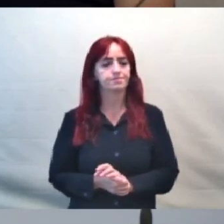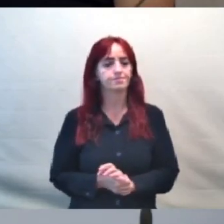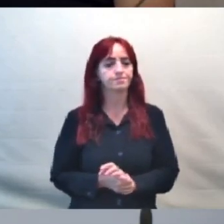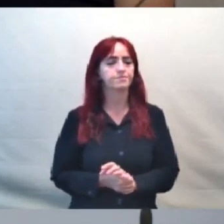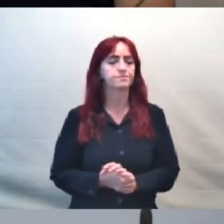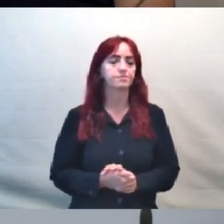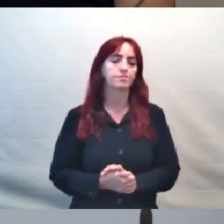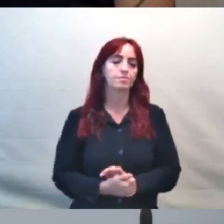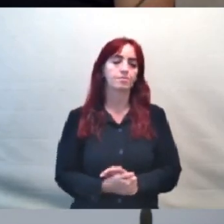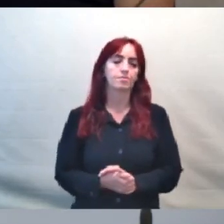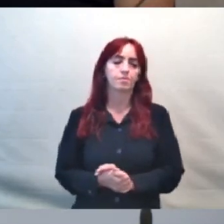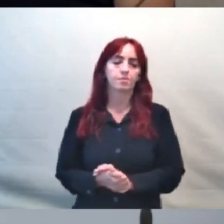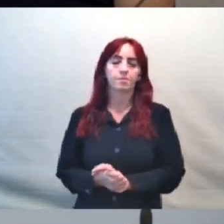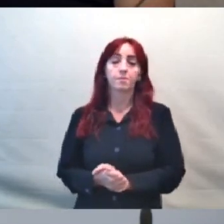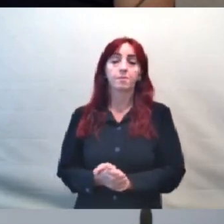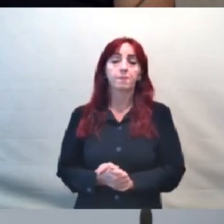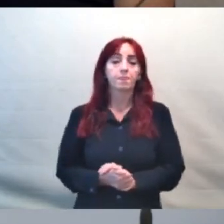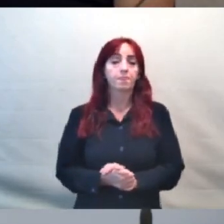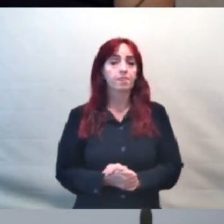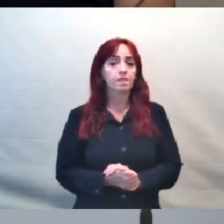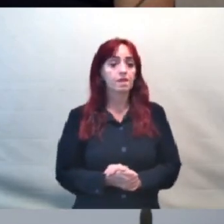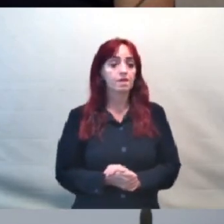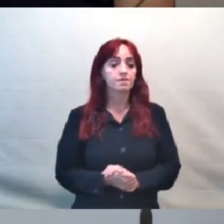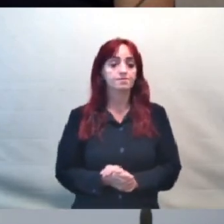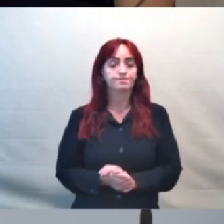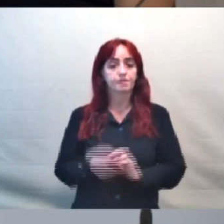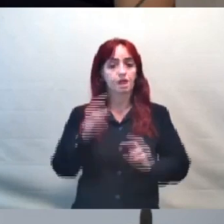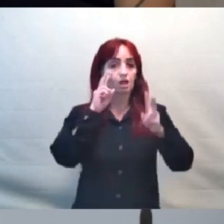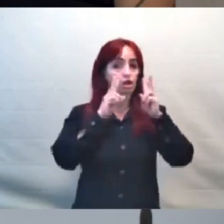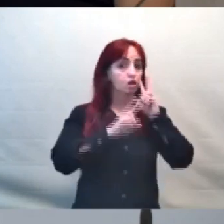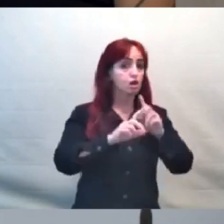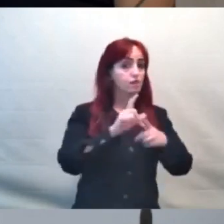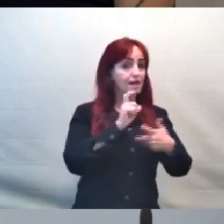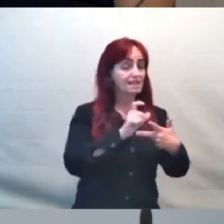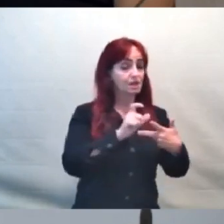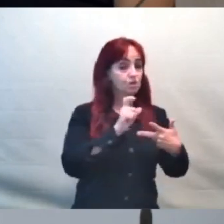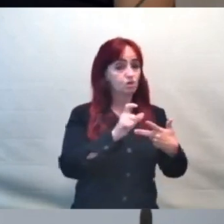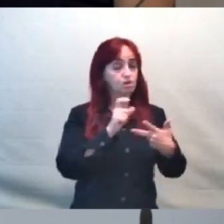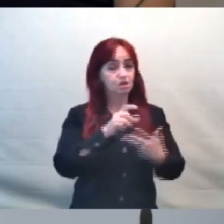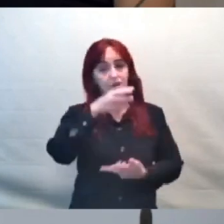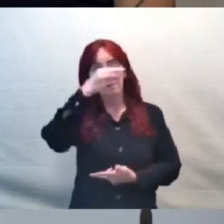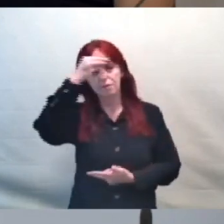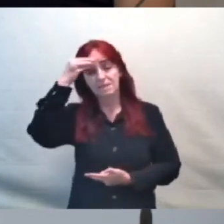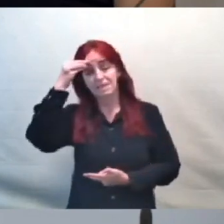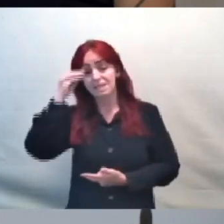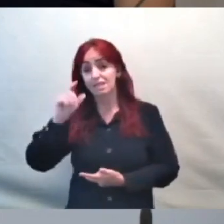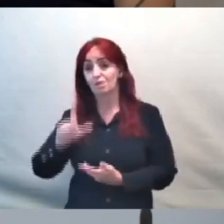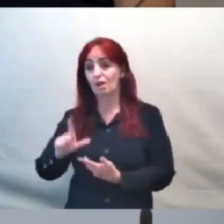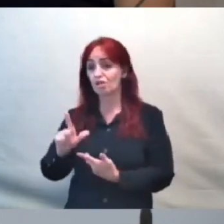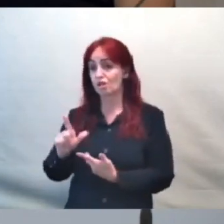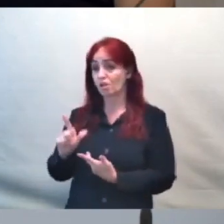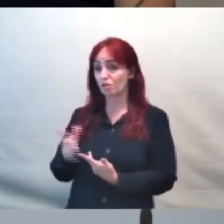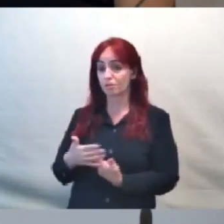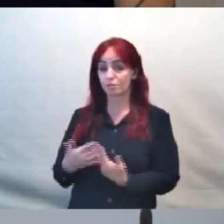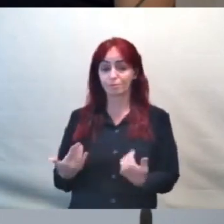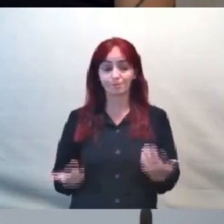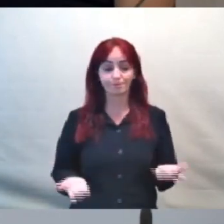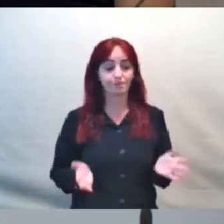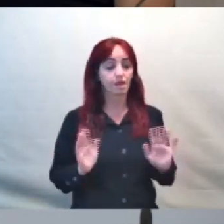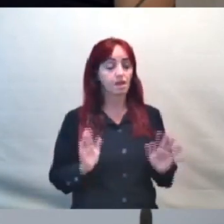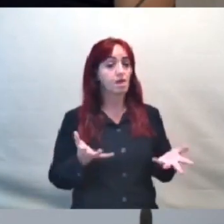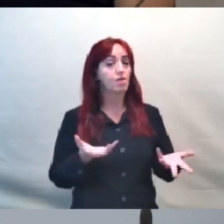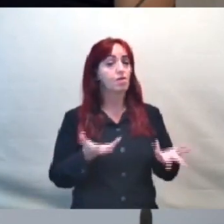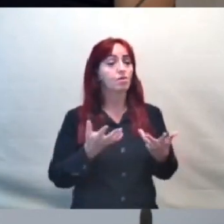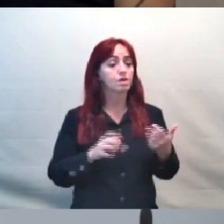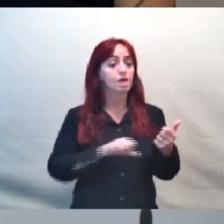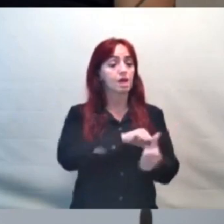Eu estou olhando só o lado do executivo e esquecendo o legislativo. Então, quero passar para a parte do legislativo.